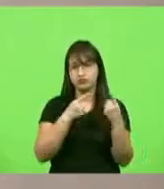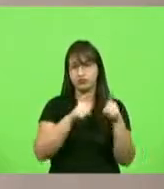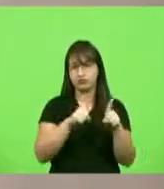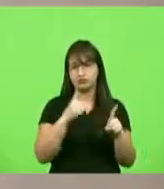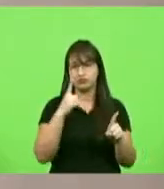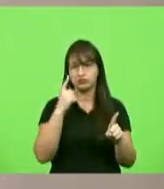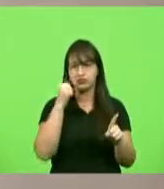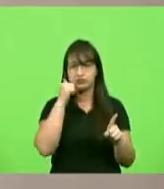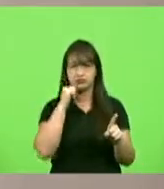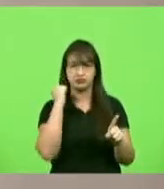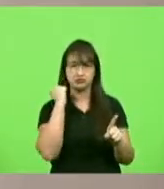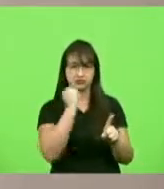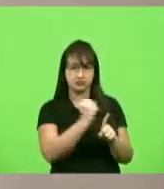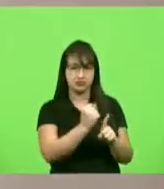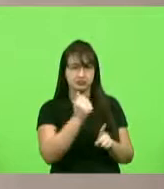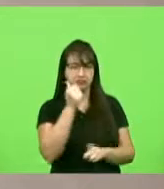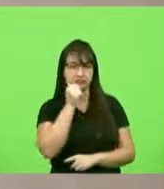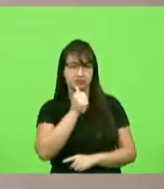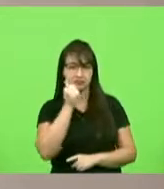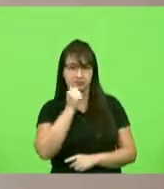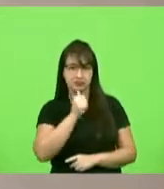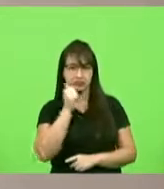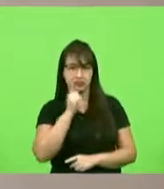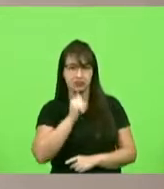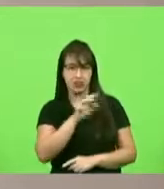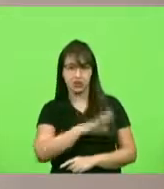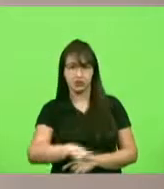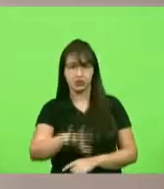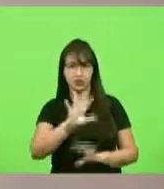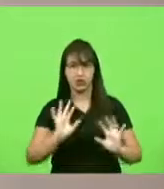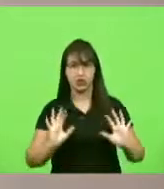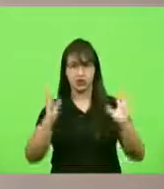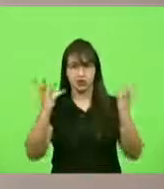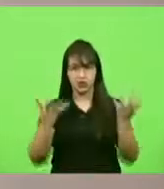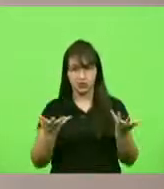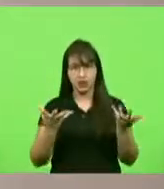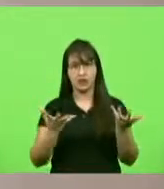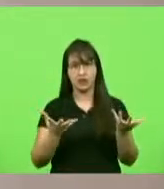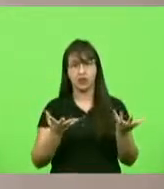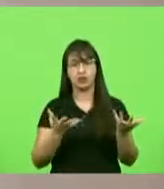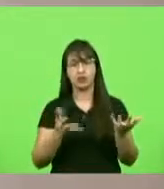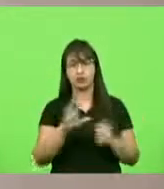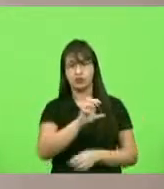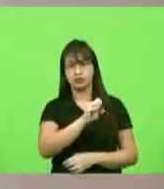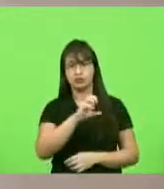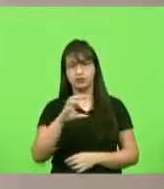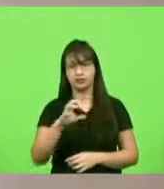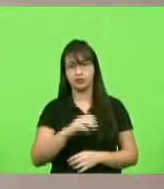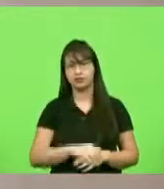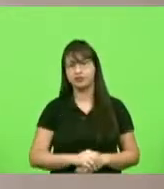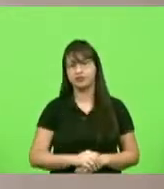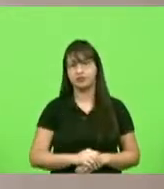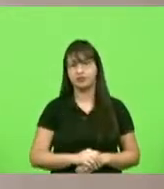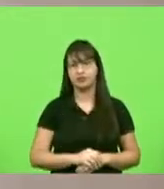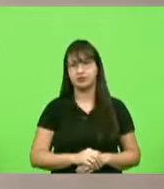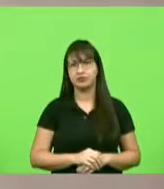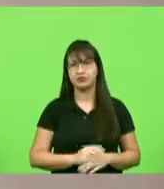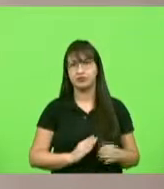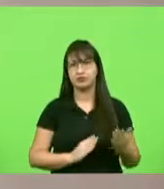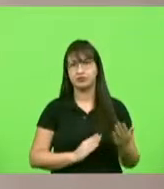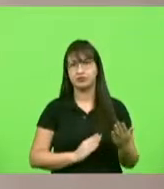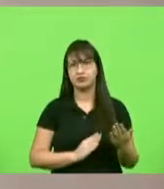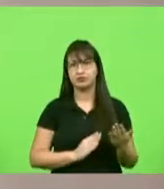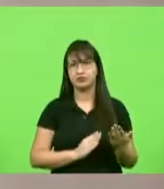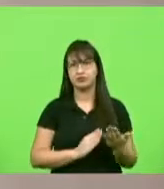eventos realizados ou patrocinados pelo governo do Estado de Santa Catarina. Deputados que aprovam, permaneçam como se encontram. Voto